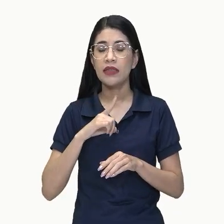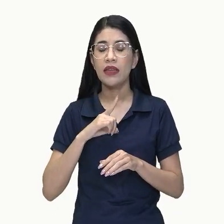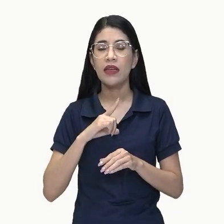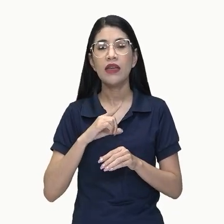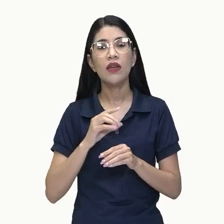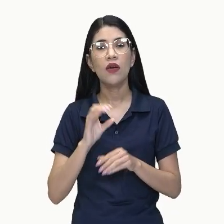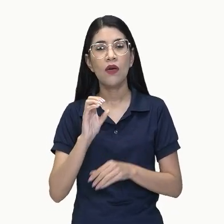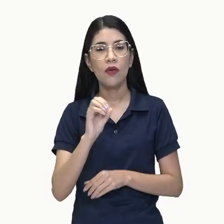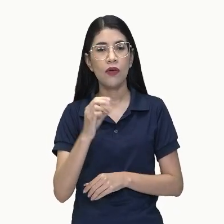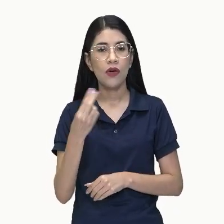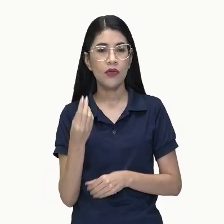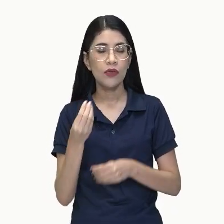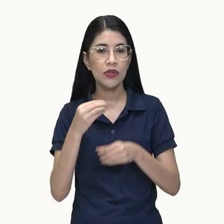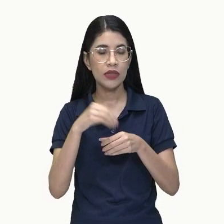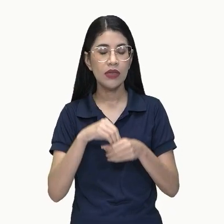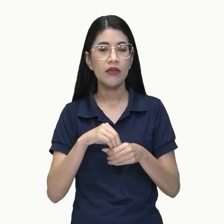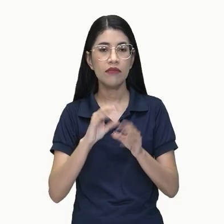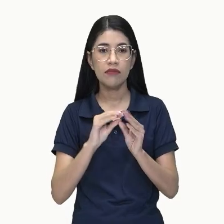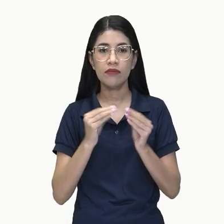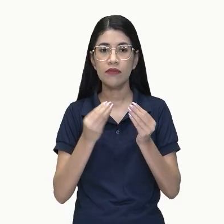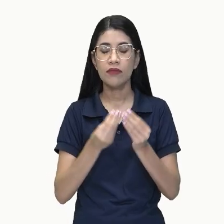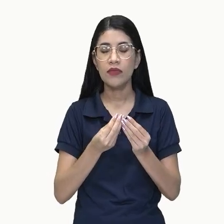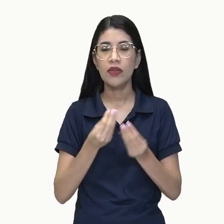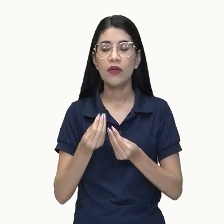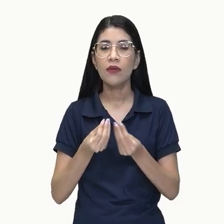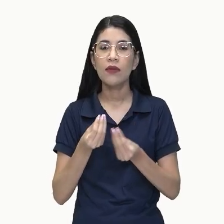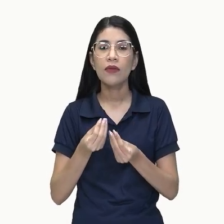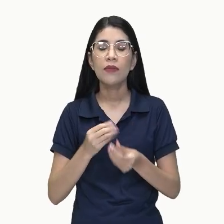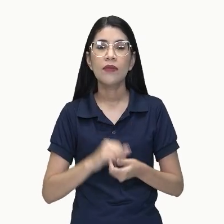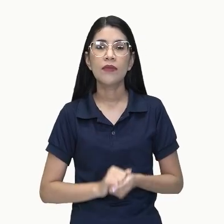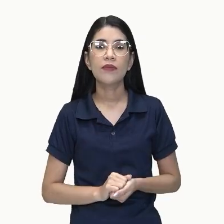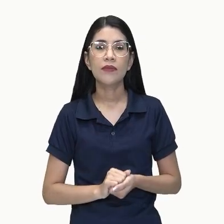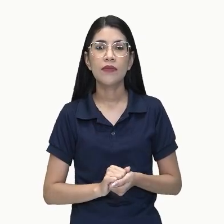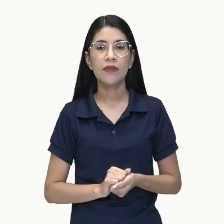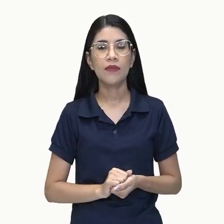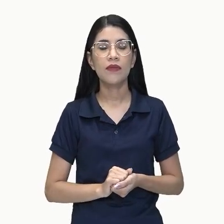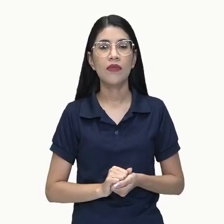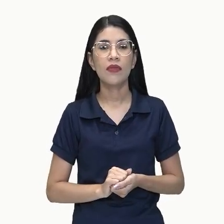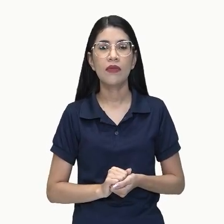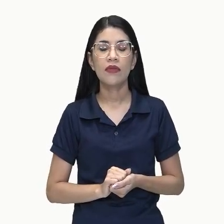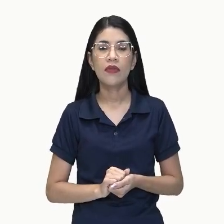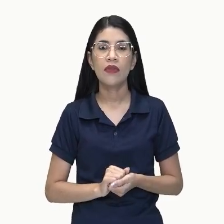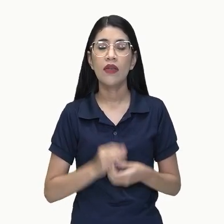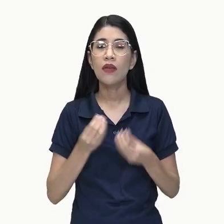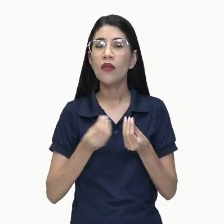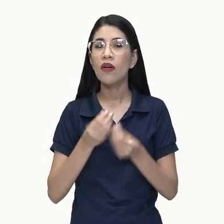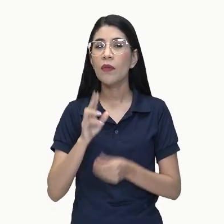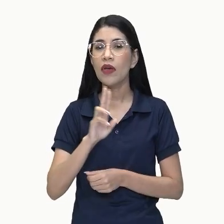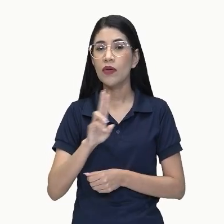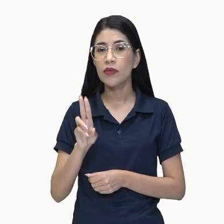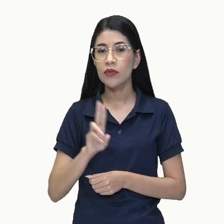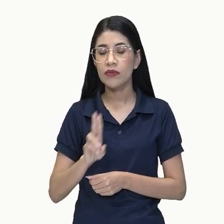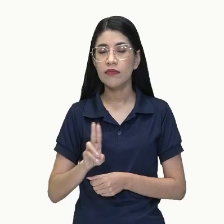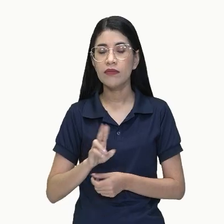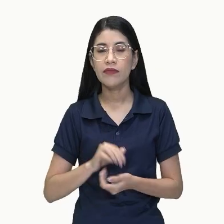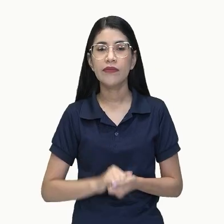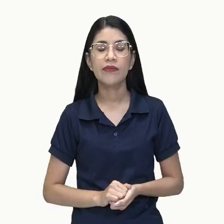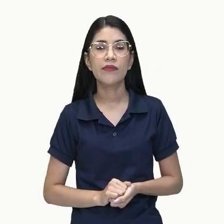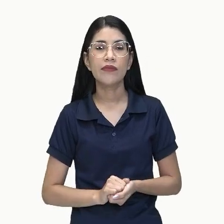na composição do ácido, quando for um oxiácido, como é que eu vou dar nome a esse